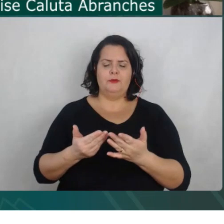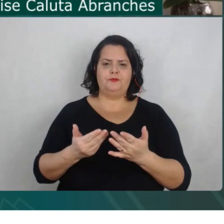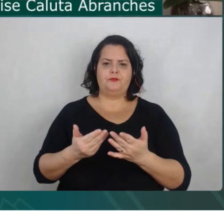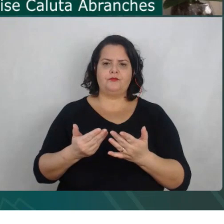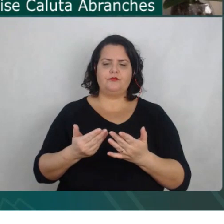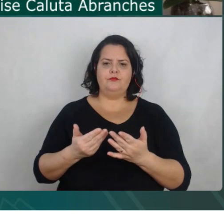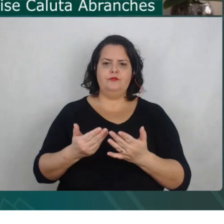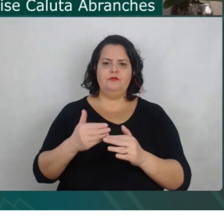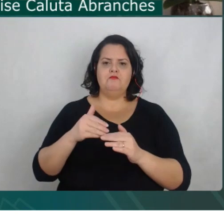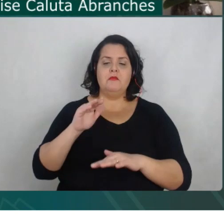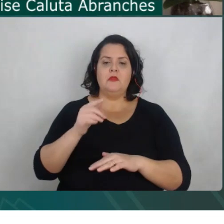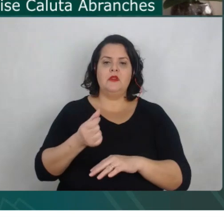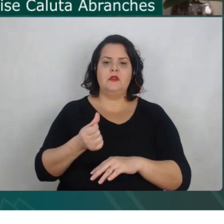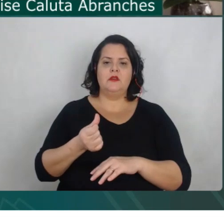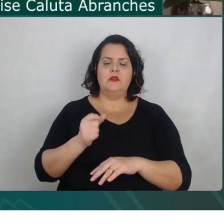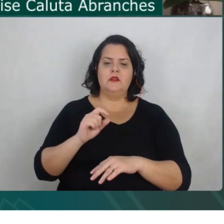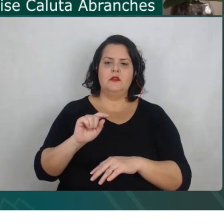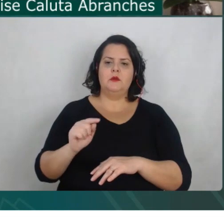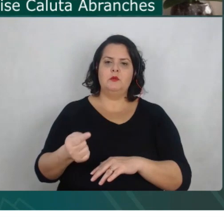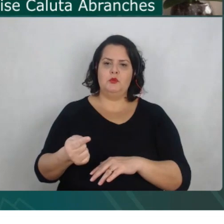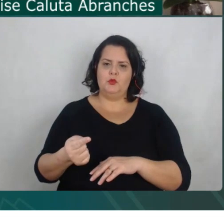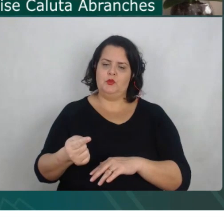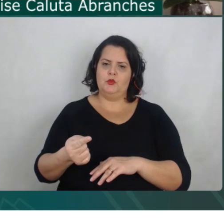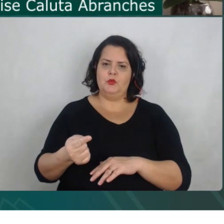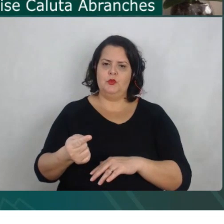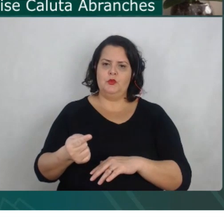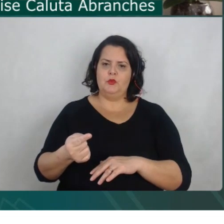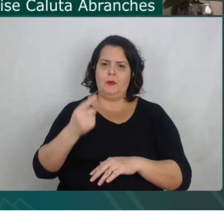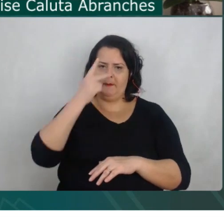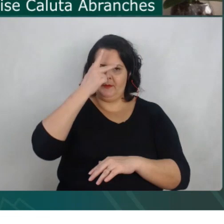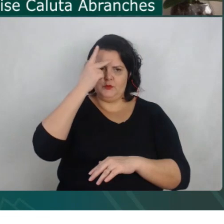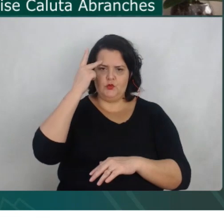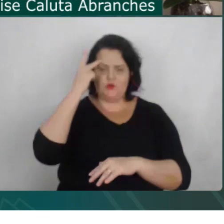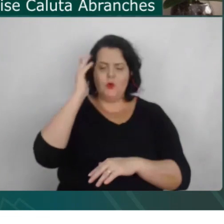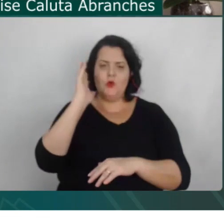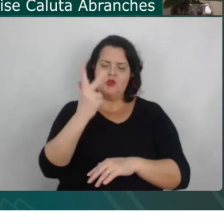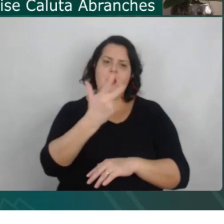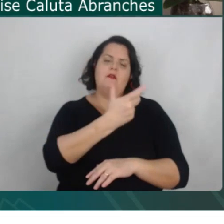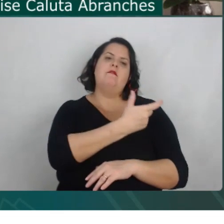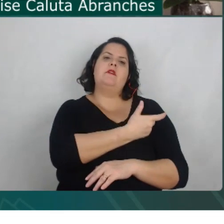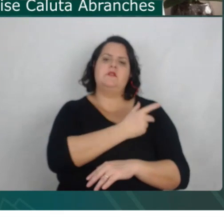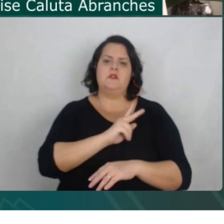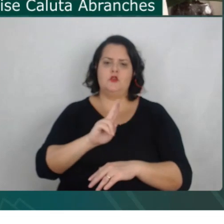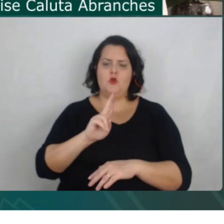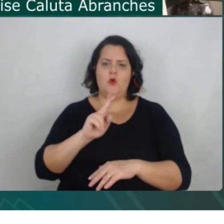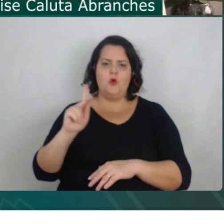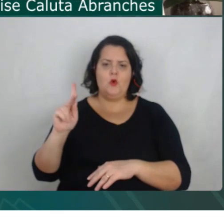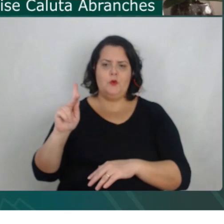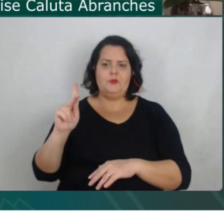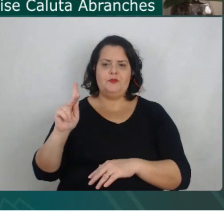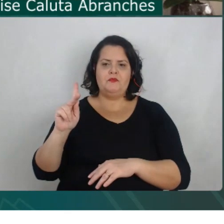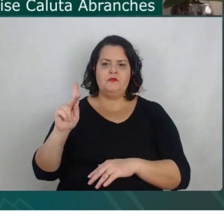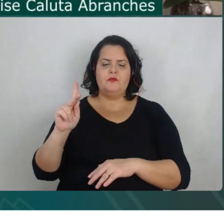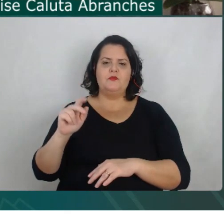6 mil pessoas já receberam a vacina no Reino Unido, tá? Nós não tivemos nenhum evento